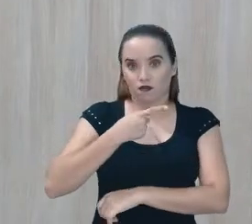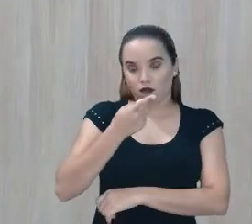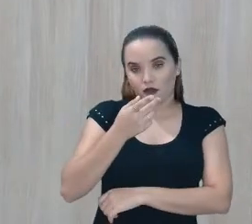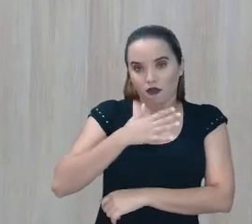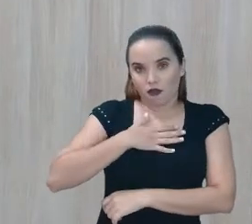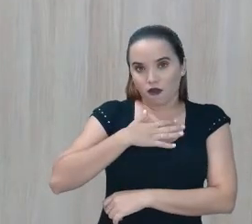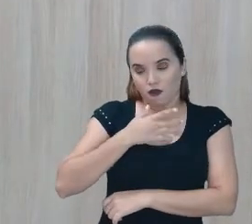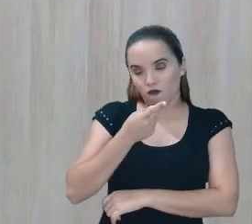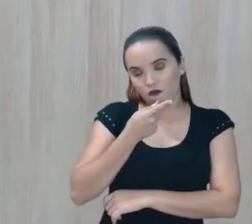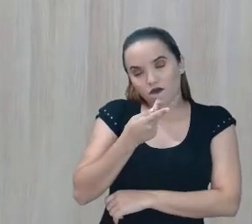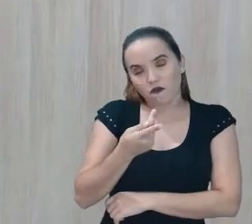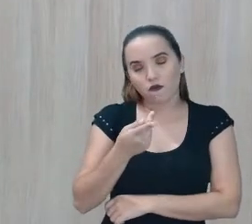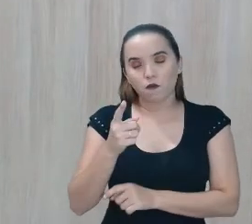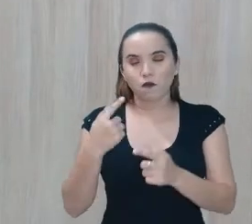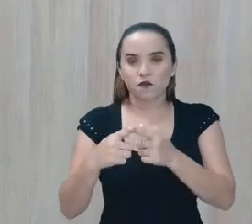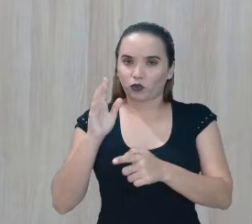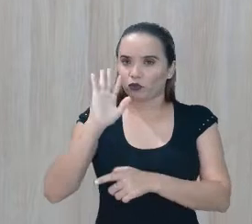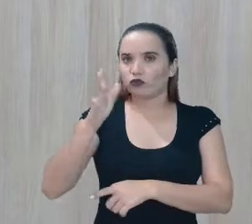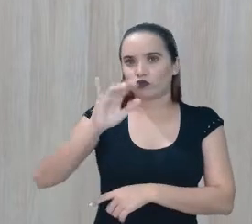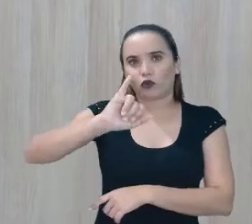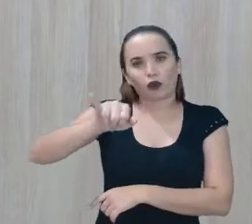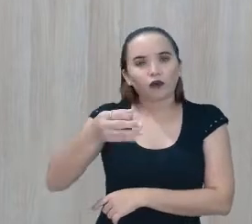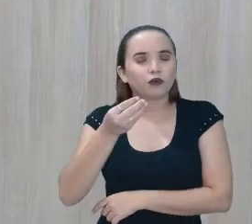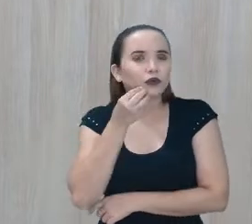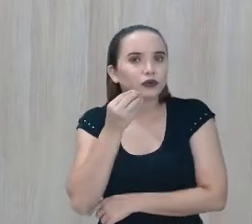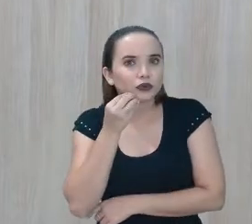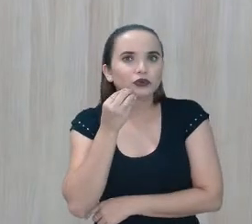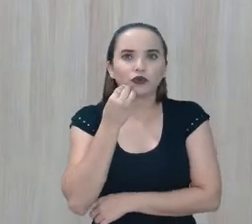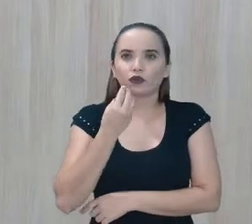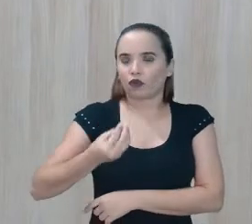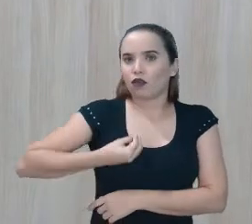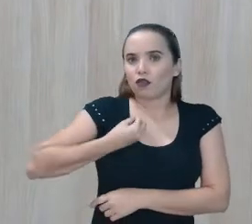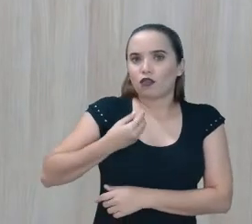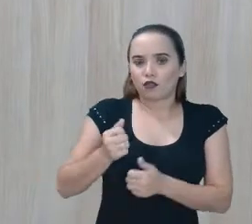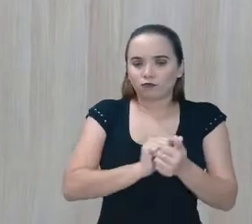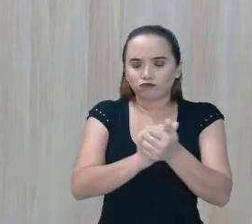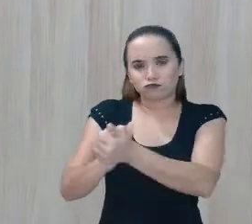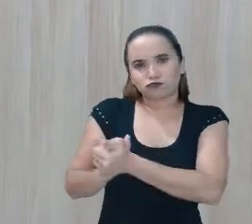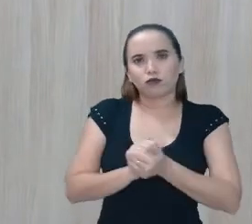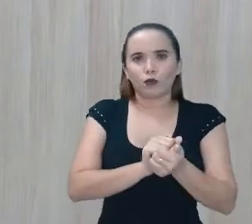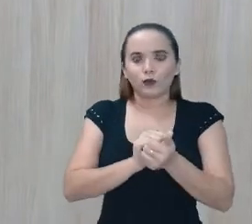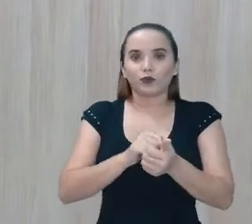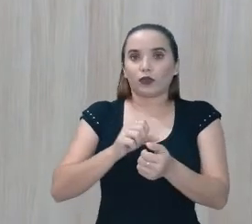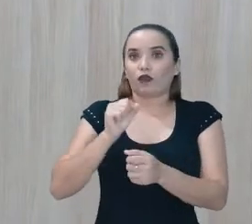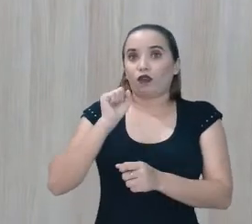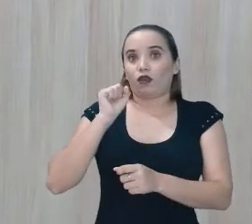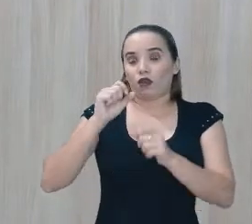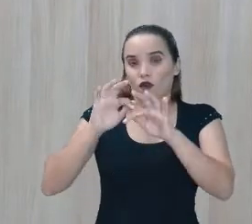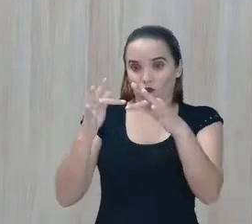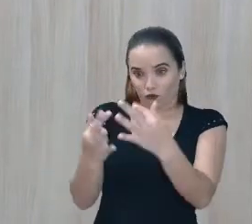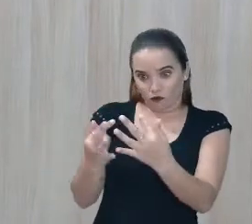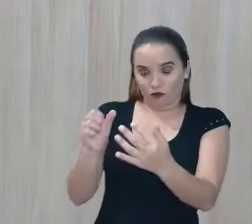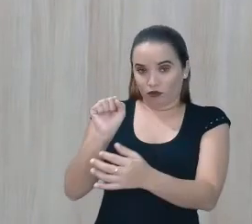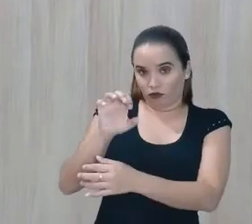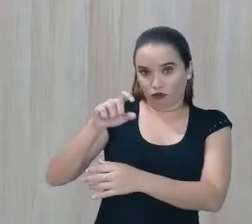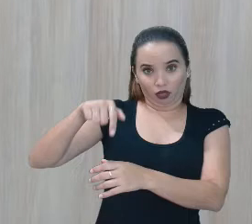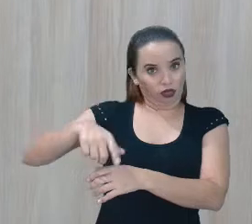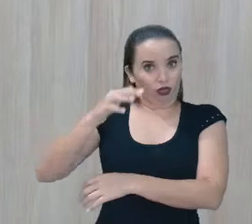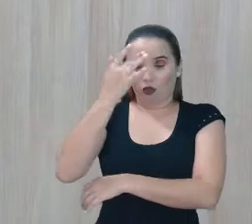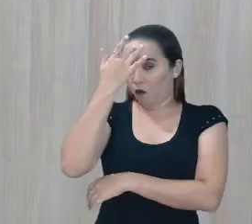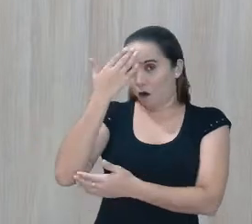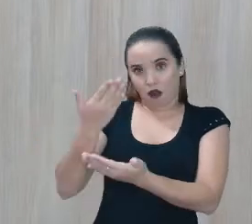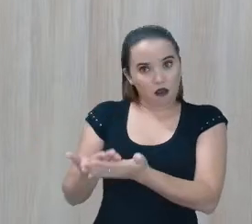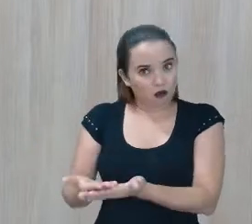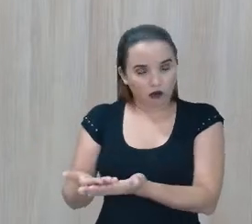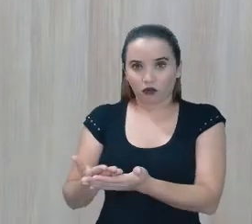de conviver. Então, a família não acreditava. E quando não acredita, é uma barreira muito grande que se instala ali. Exatamente. Não é isso,